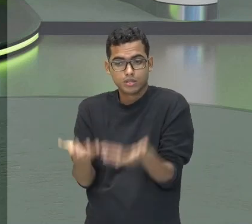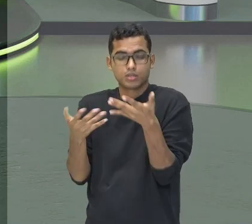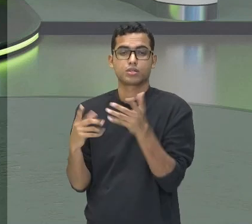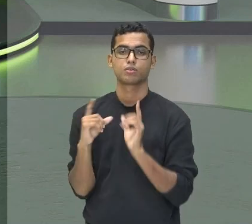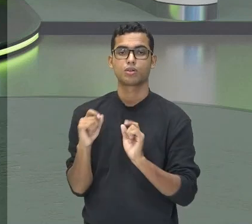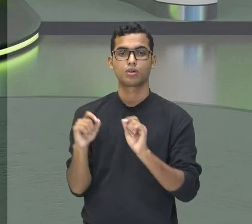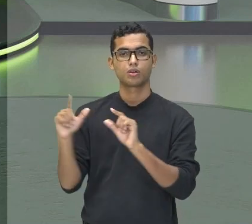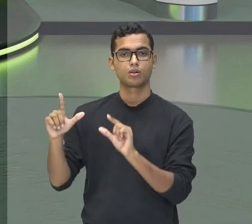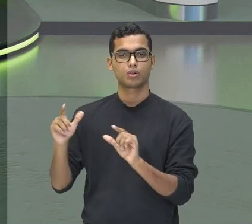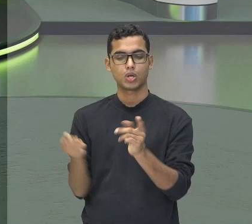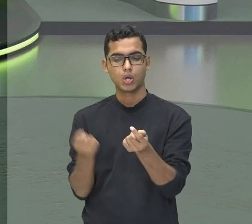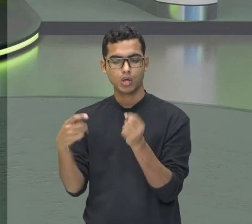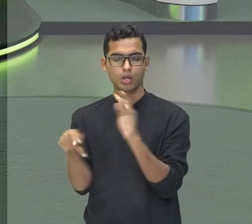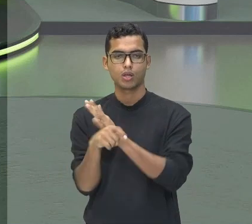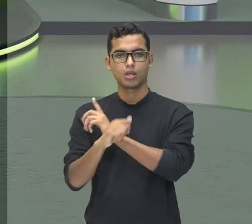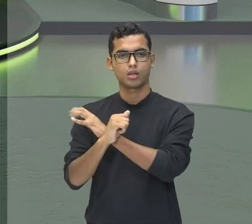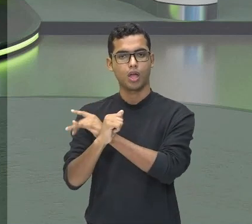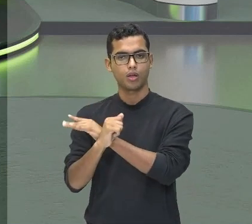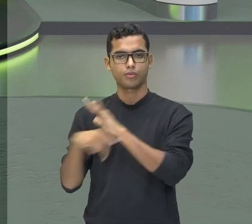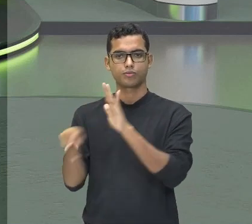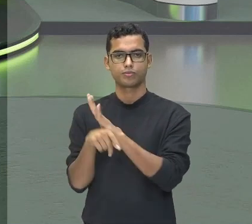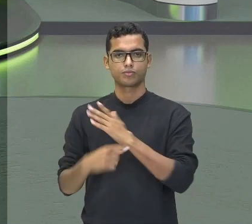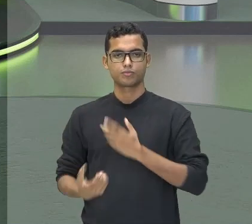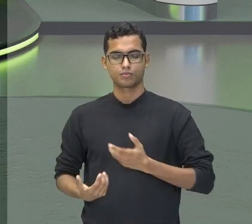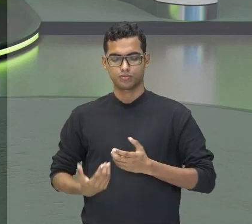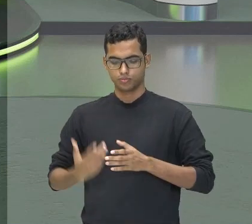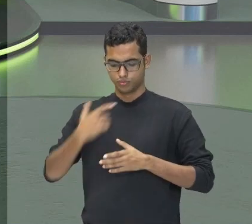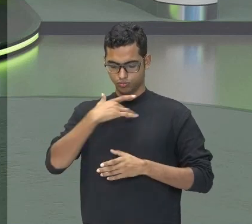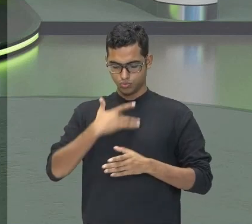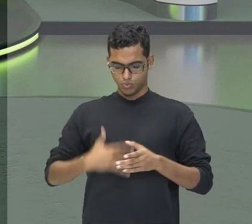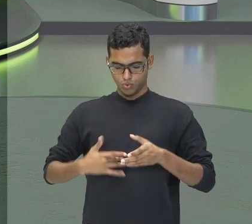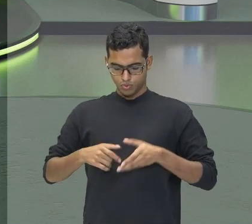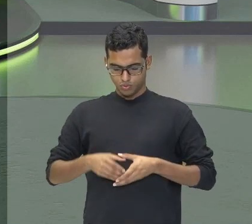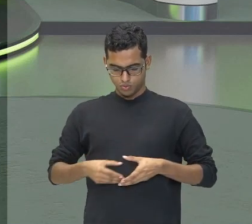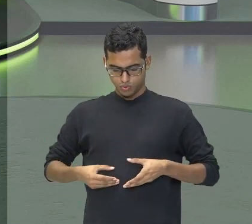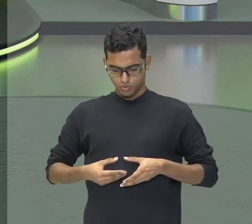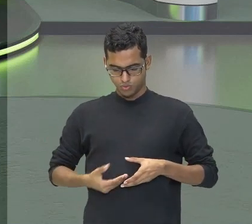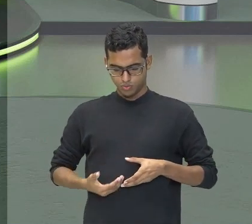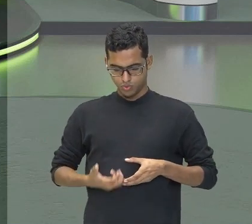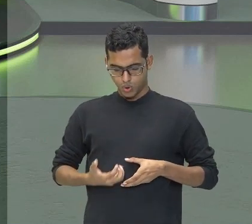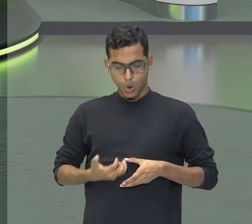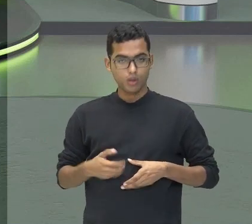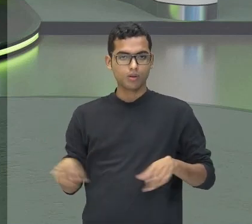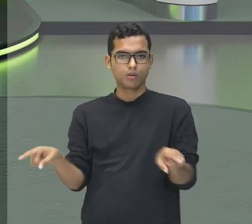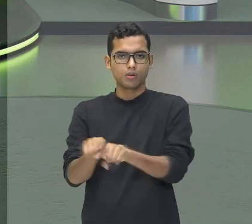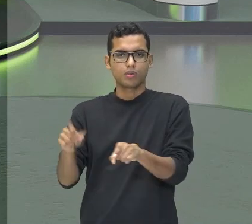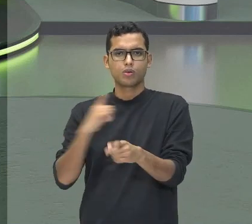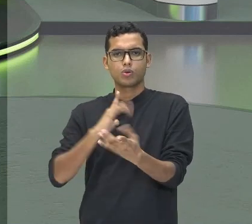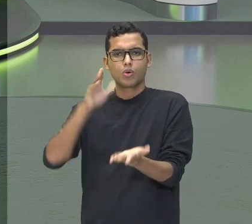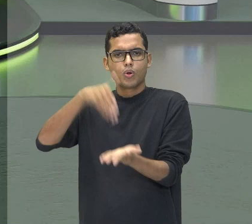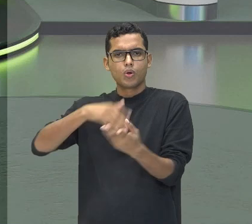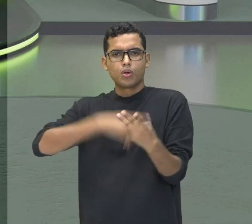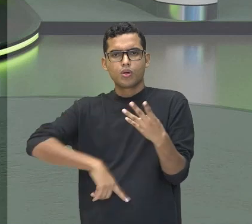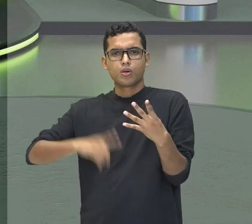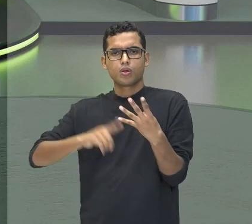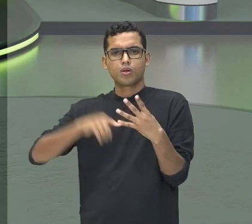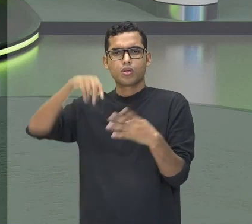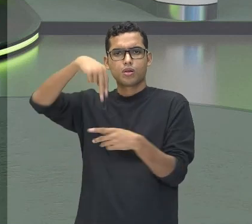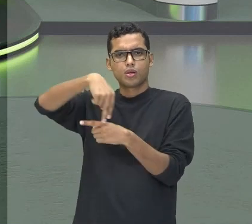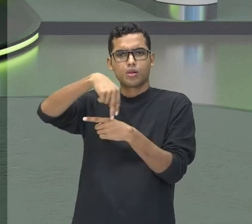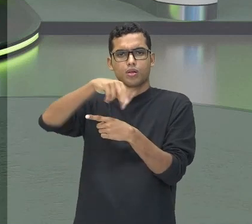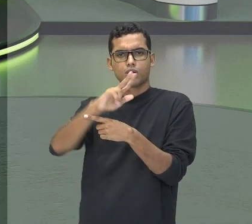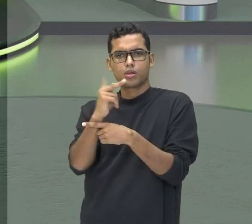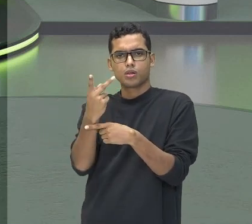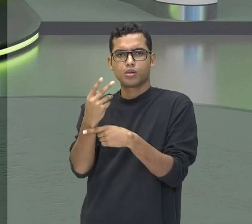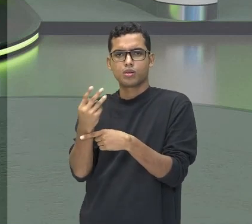do nosso estômago. E o hidróxido de amônia, que é um reagente muito importante